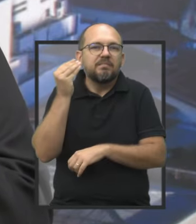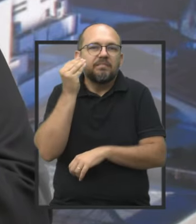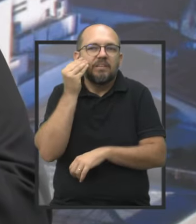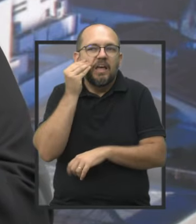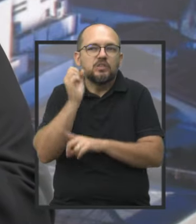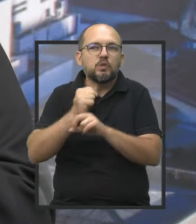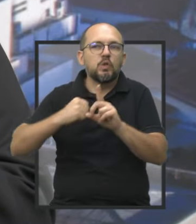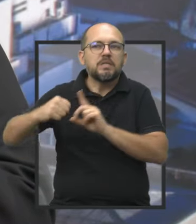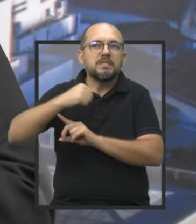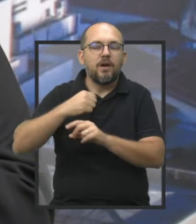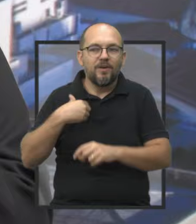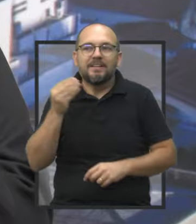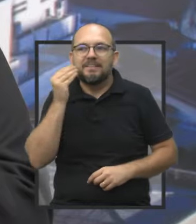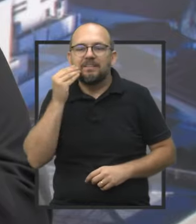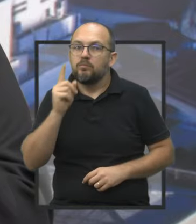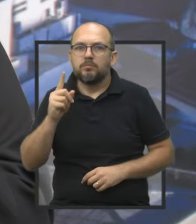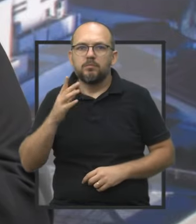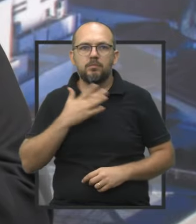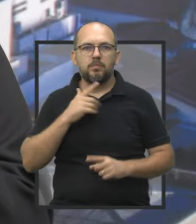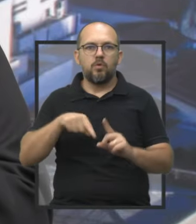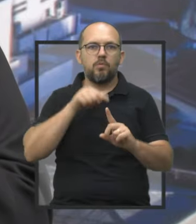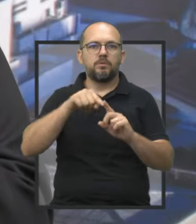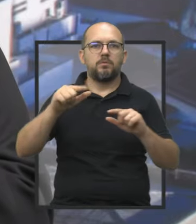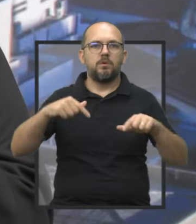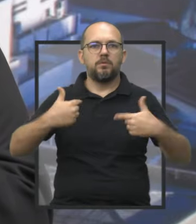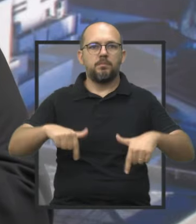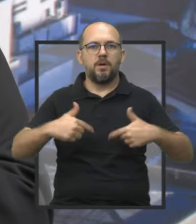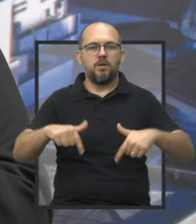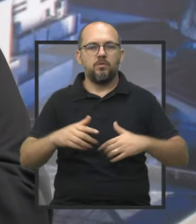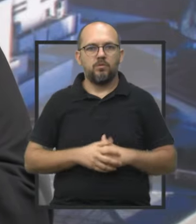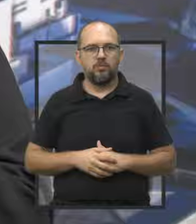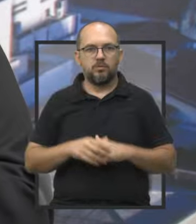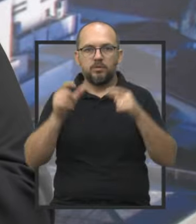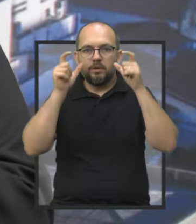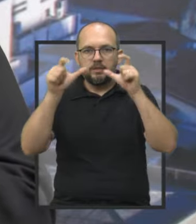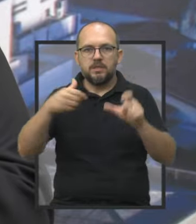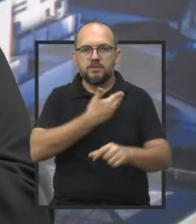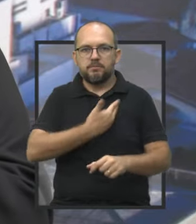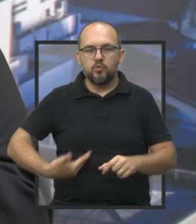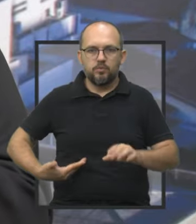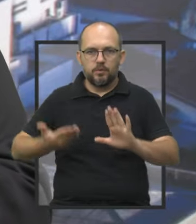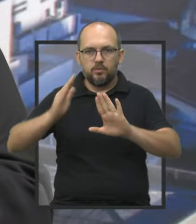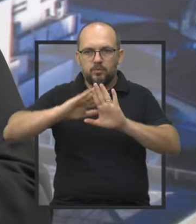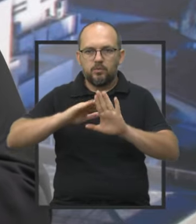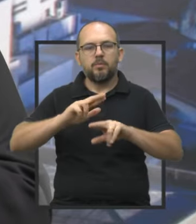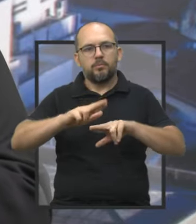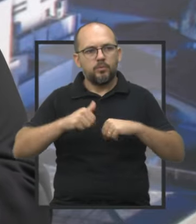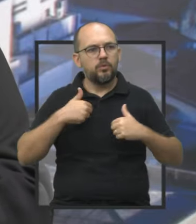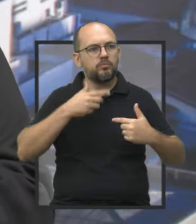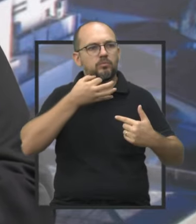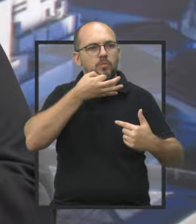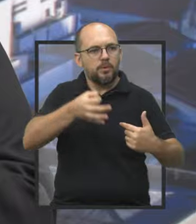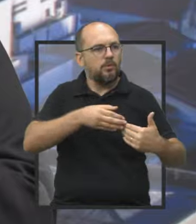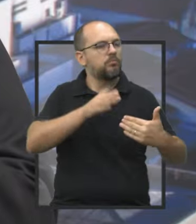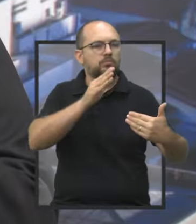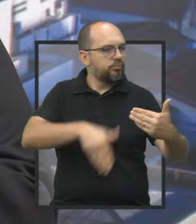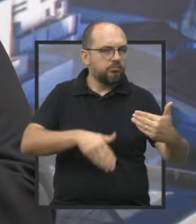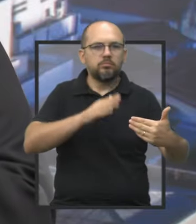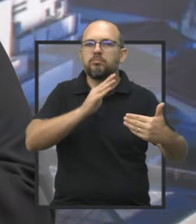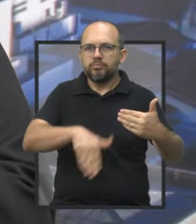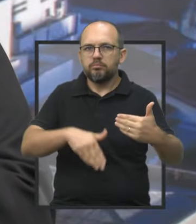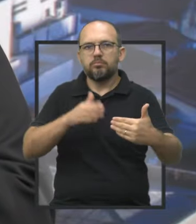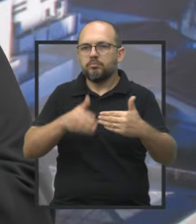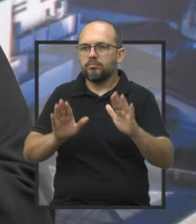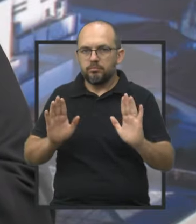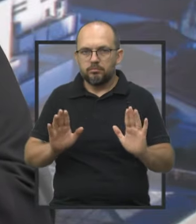meu objetivo aqui é outro. É trabalho, interesse público como pano de fundo nas ações, por isso que eu acabo às vezes divergindo, né? E